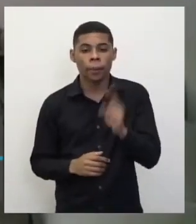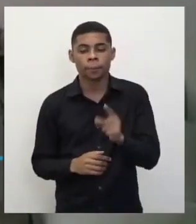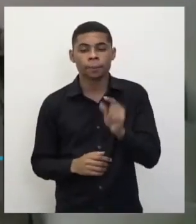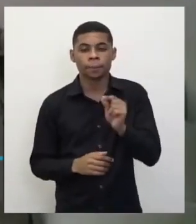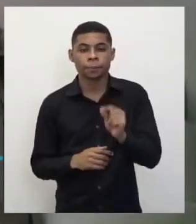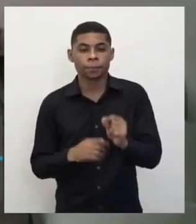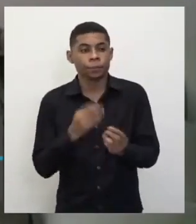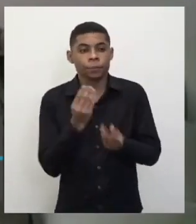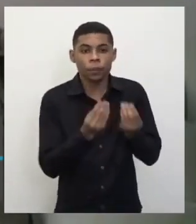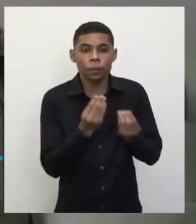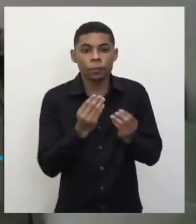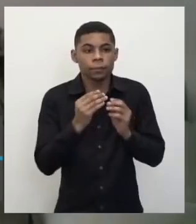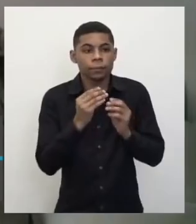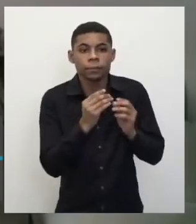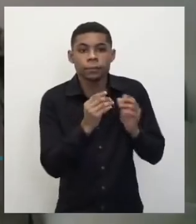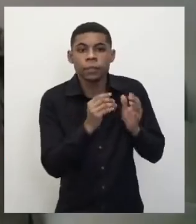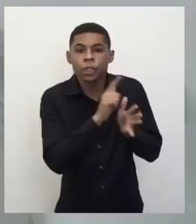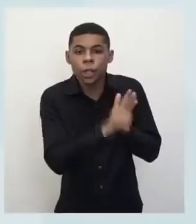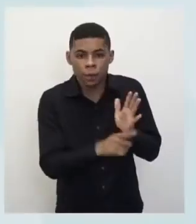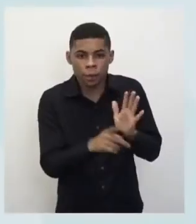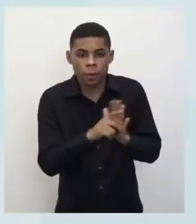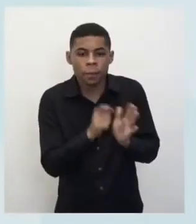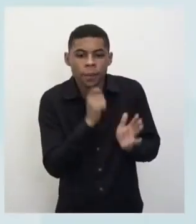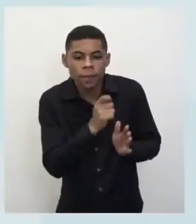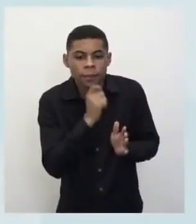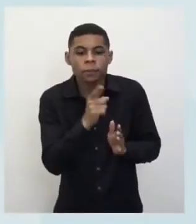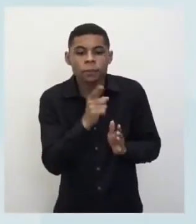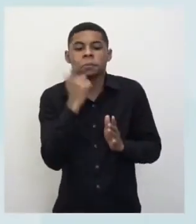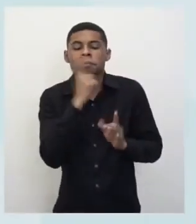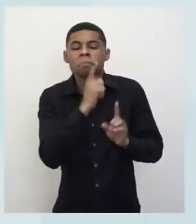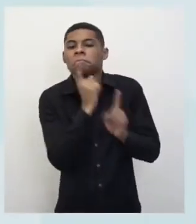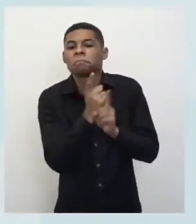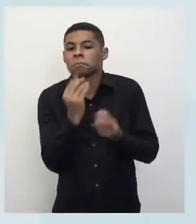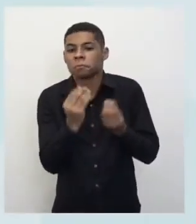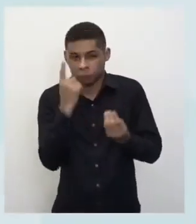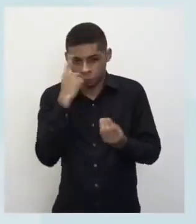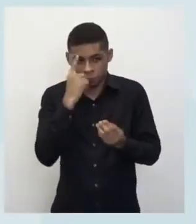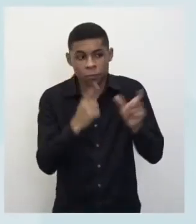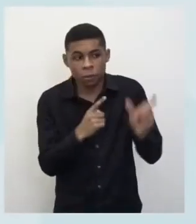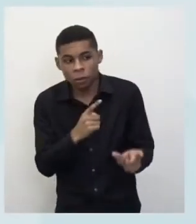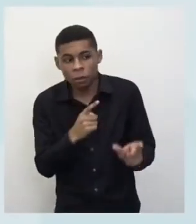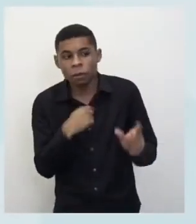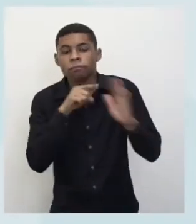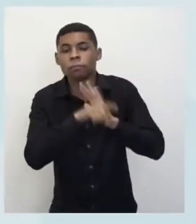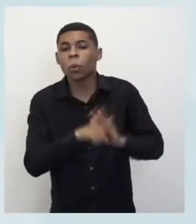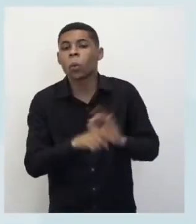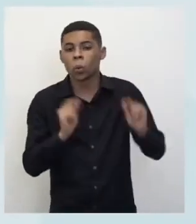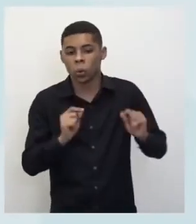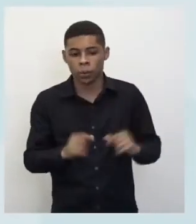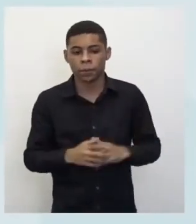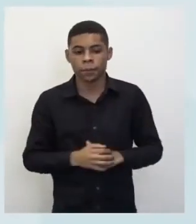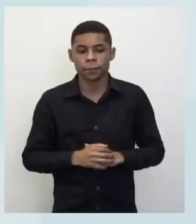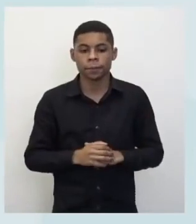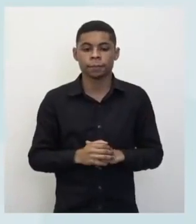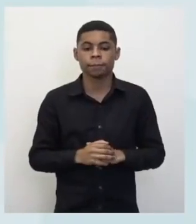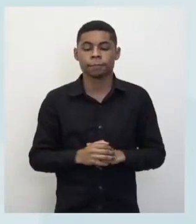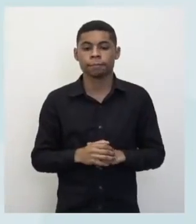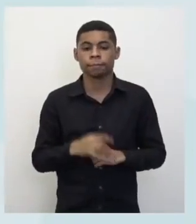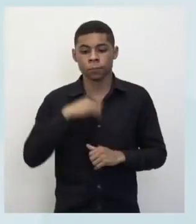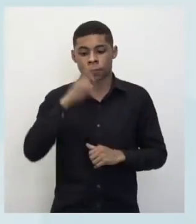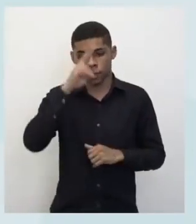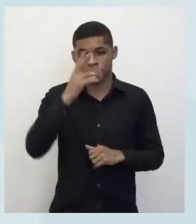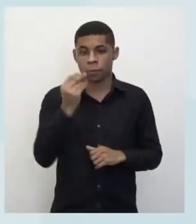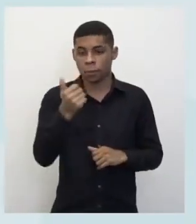produção da entrevista, objetivos, o que se pretende conseguir e a escolha do entrevistado. Ok, professora? Não lembro o nome.